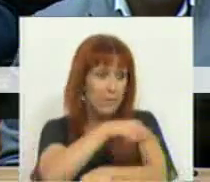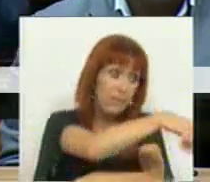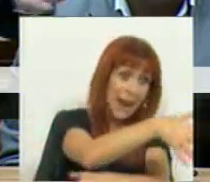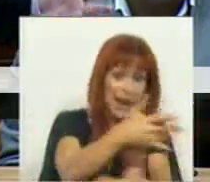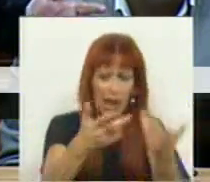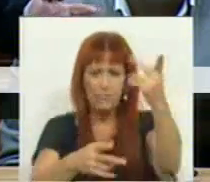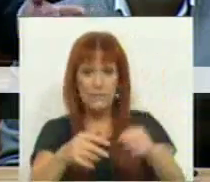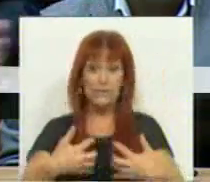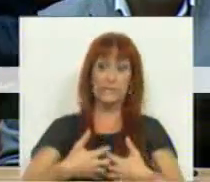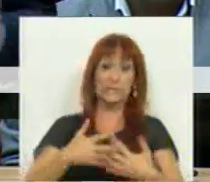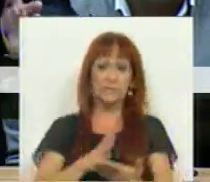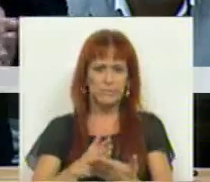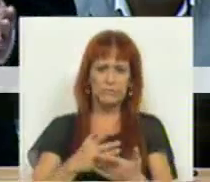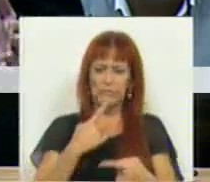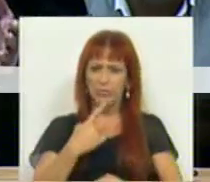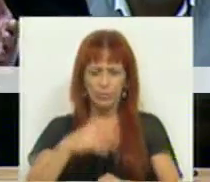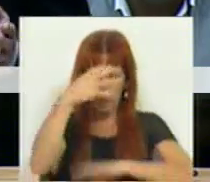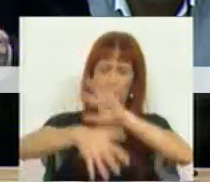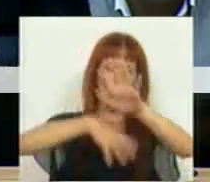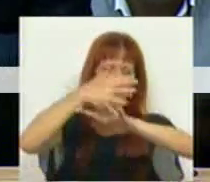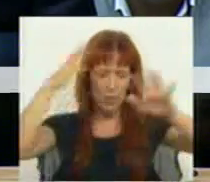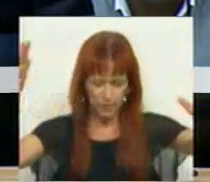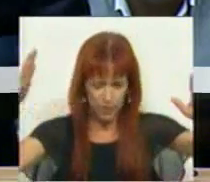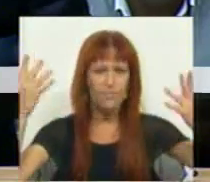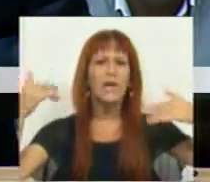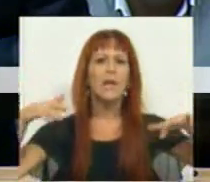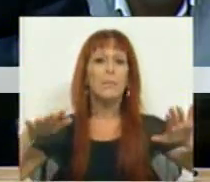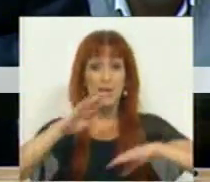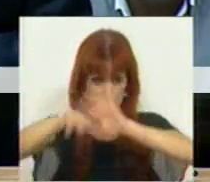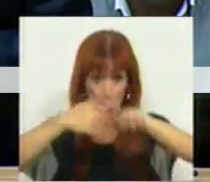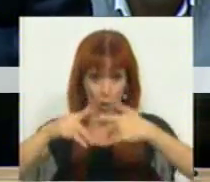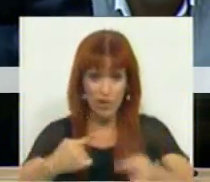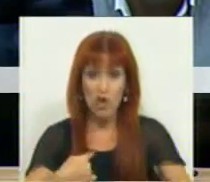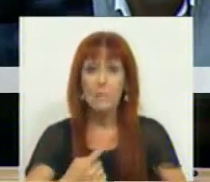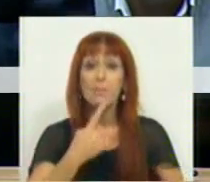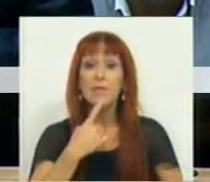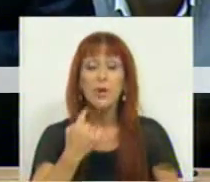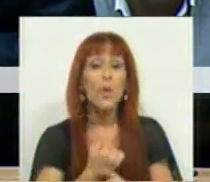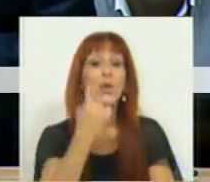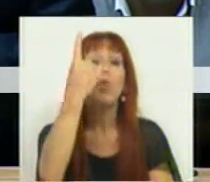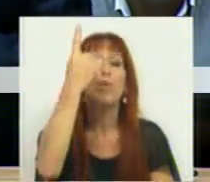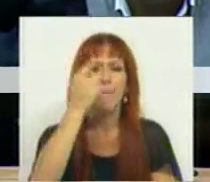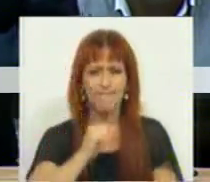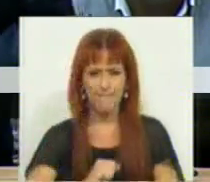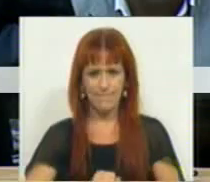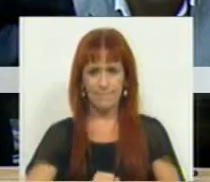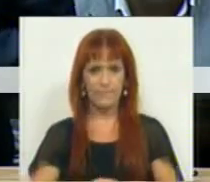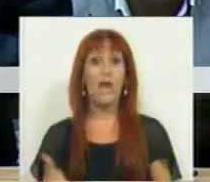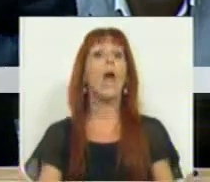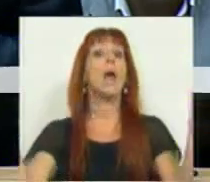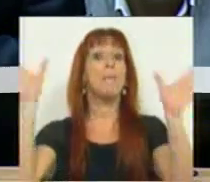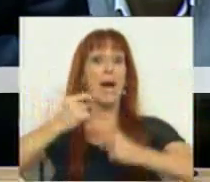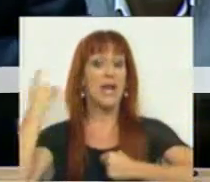outros, hesitando, uma enorme confusão. Mas na confusão percebemos uma coisa: